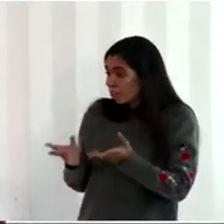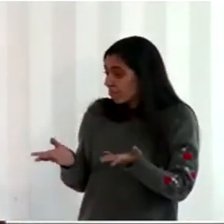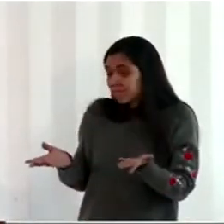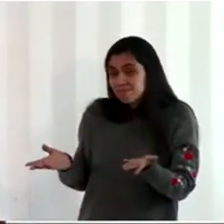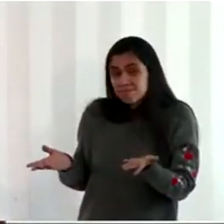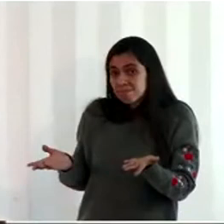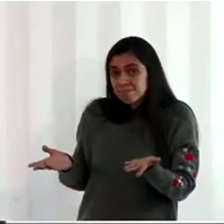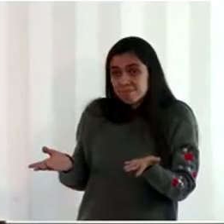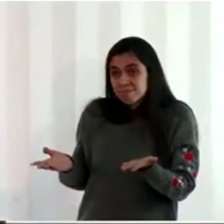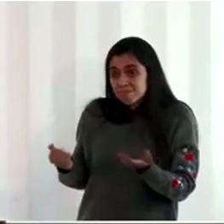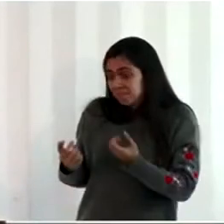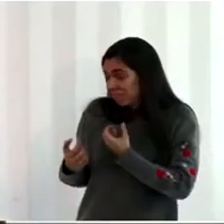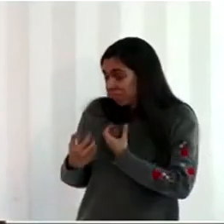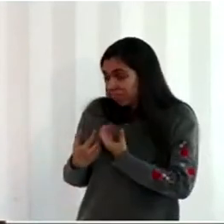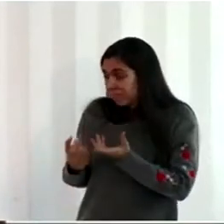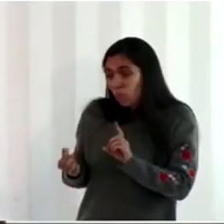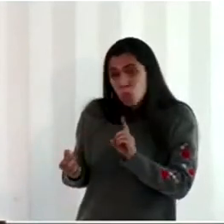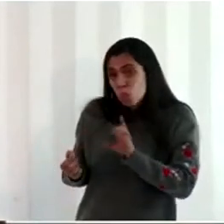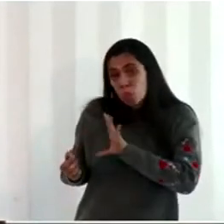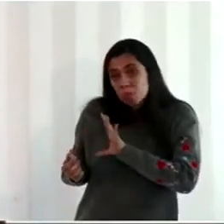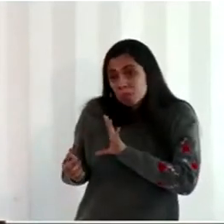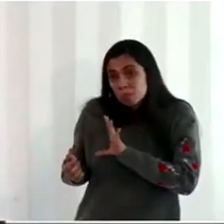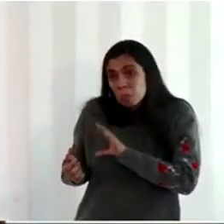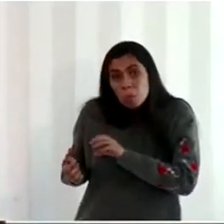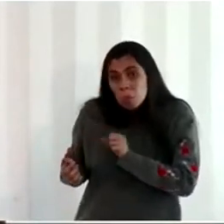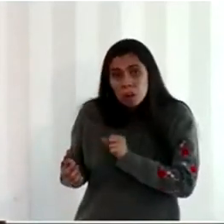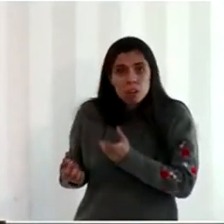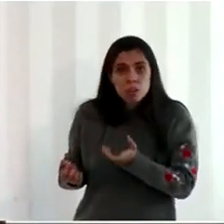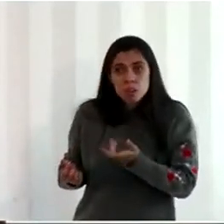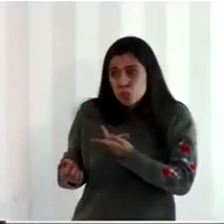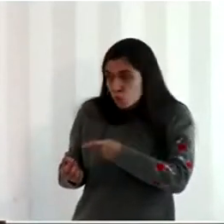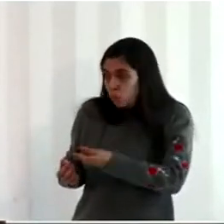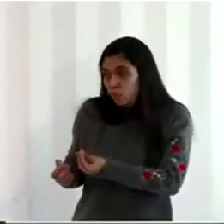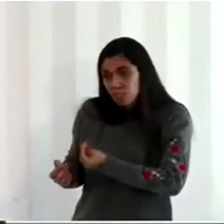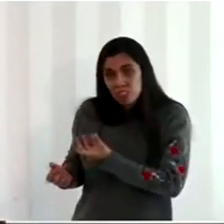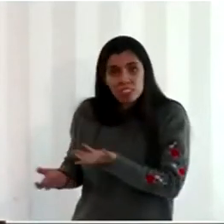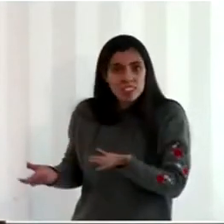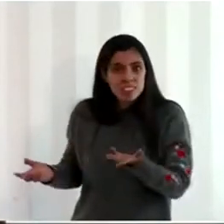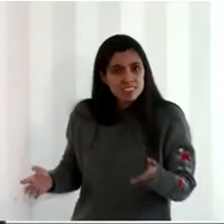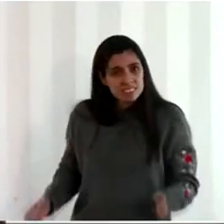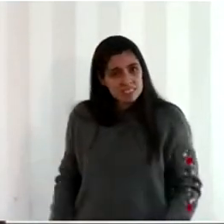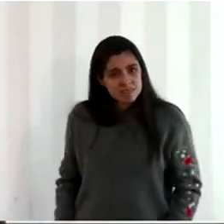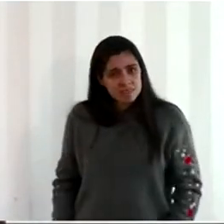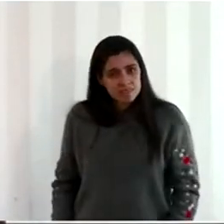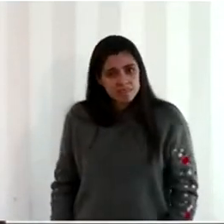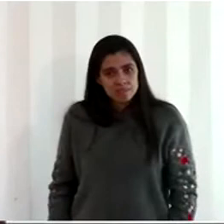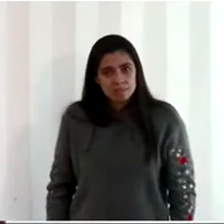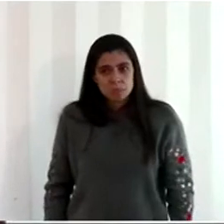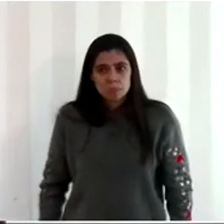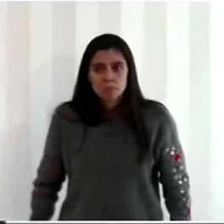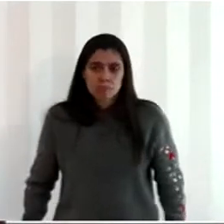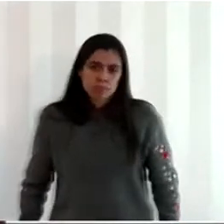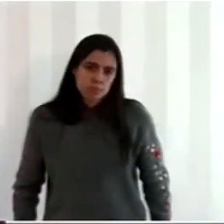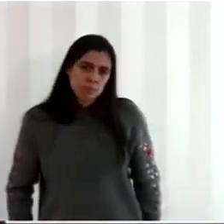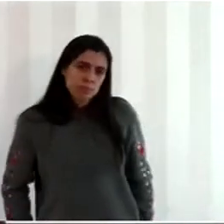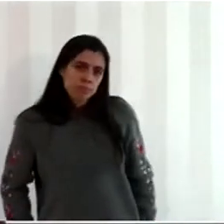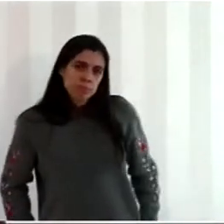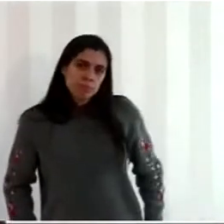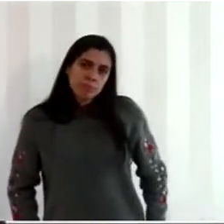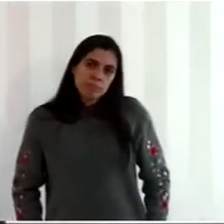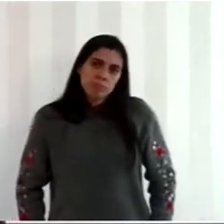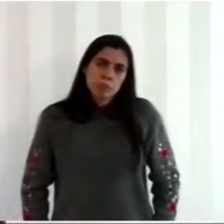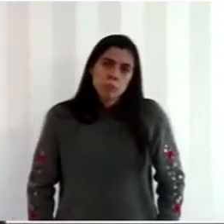advogado. O nosso bom pastor. Se alguém pecar, temos um advogado. Mas você